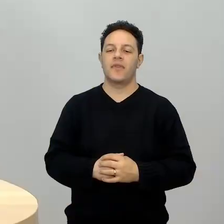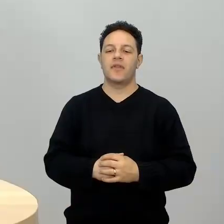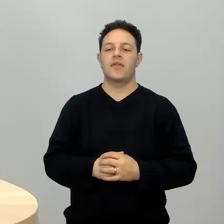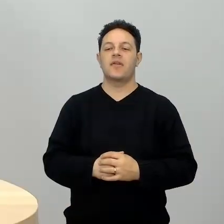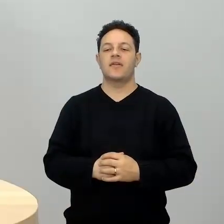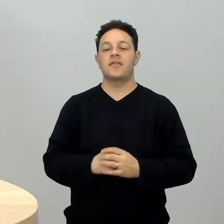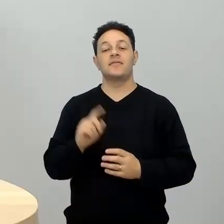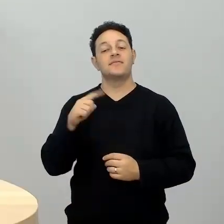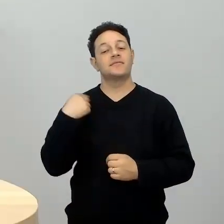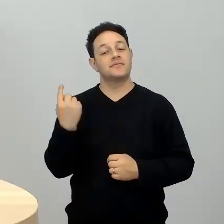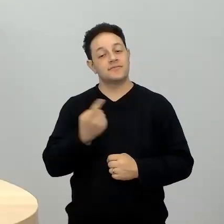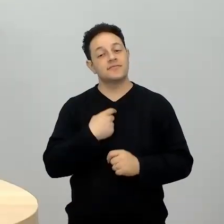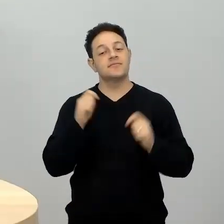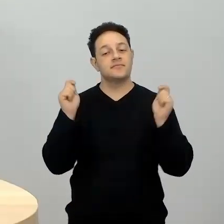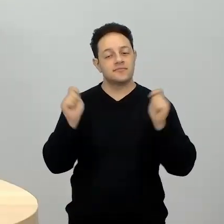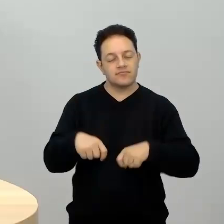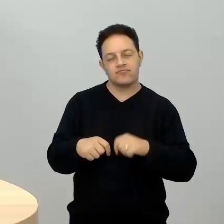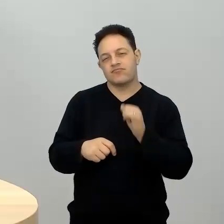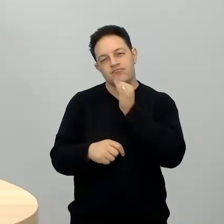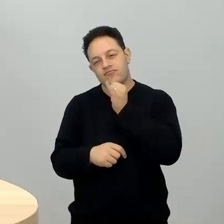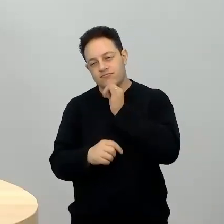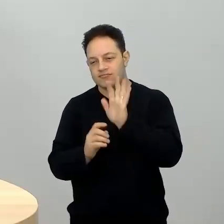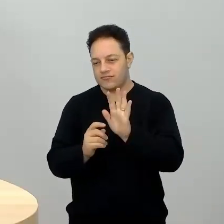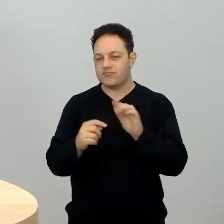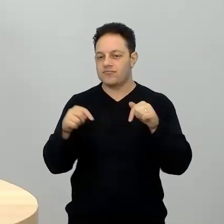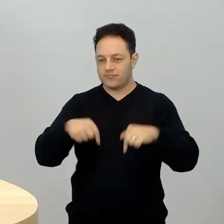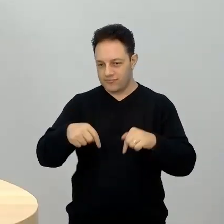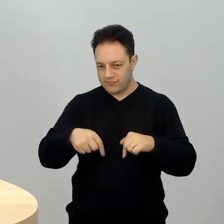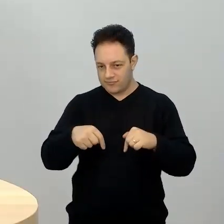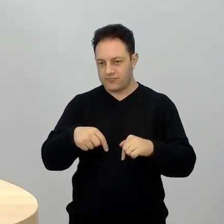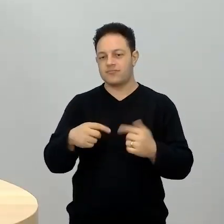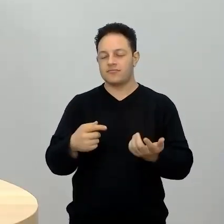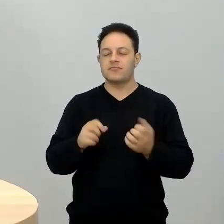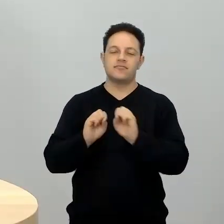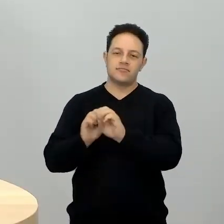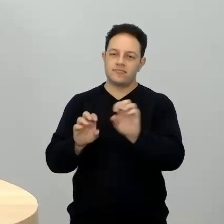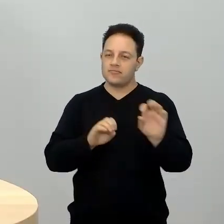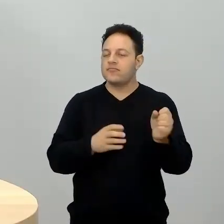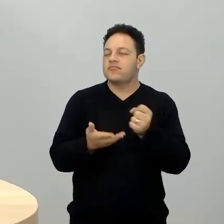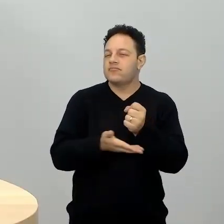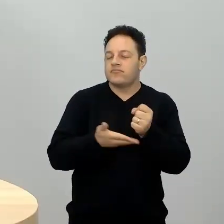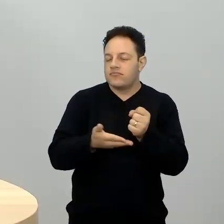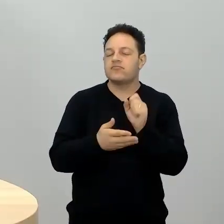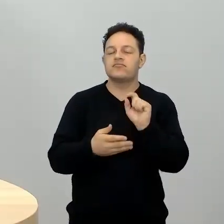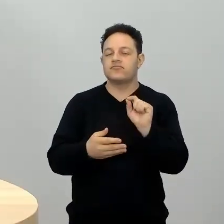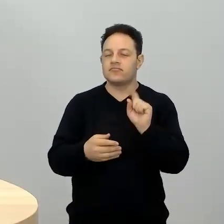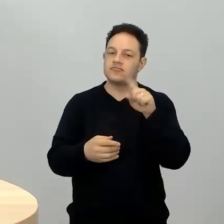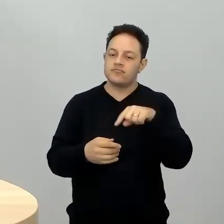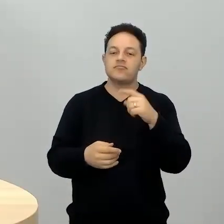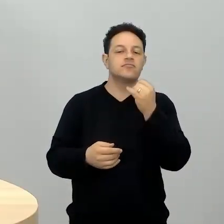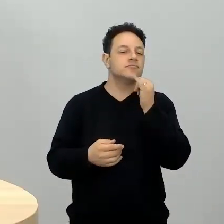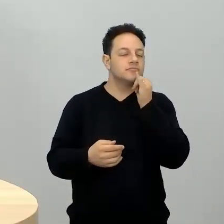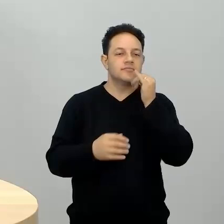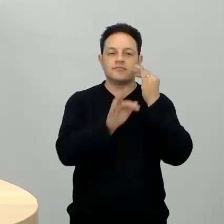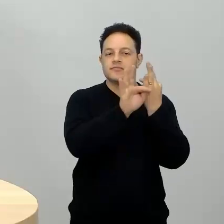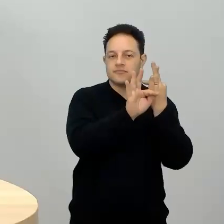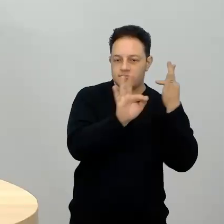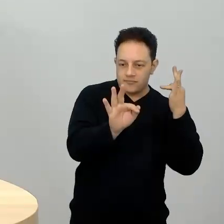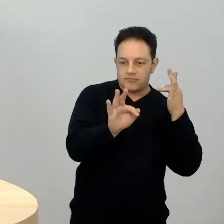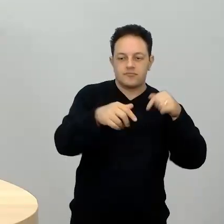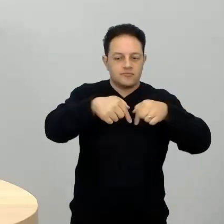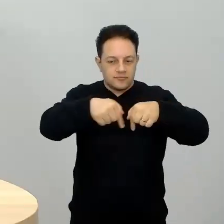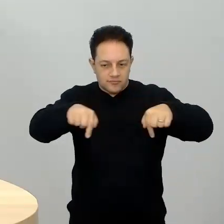a gente pode considerar, assim, aqui na educação básica, né? A relação entre a física, a química,